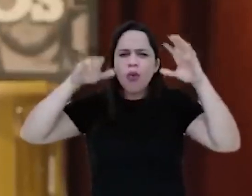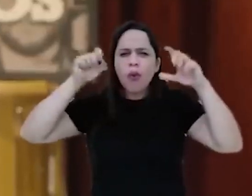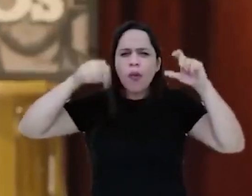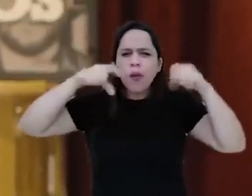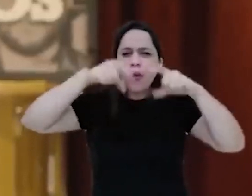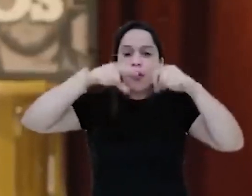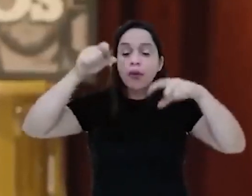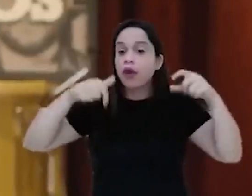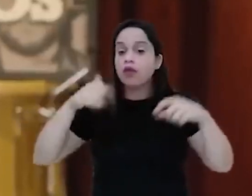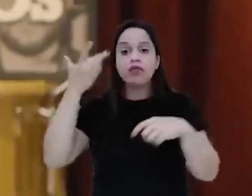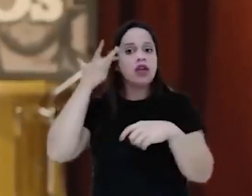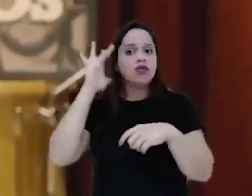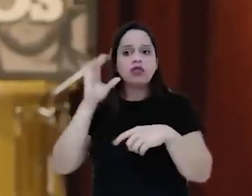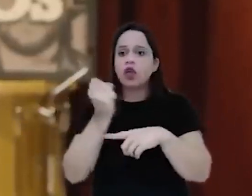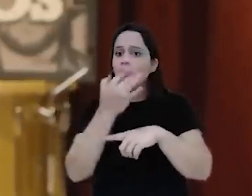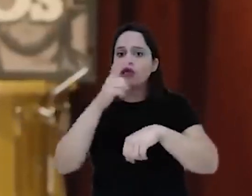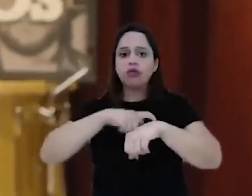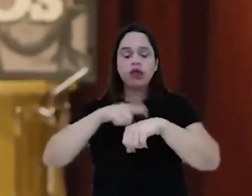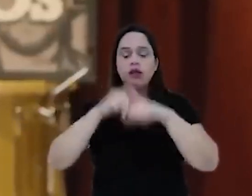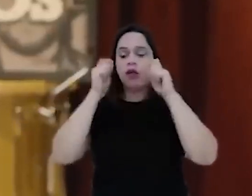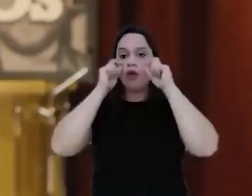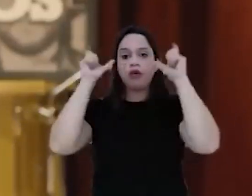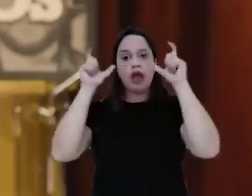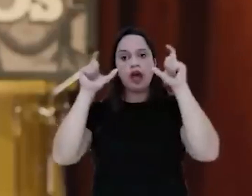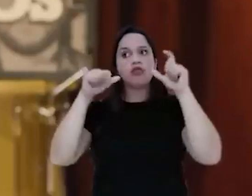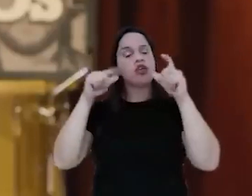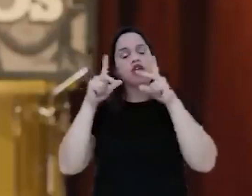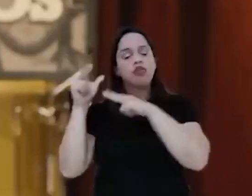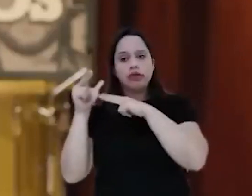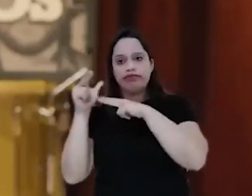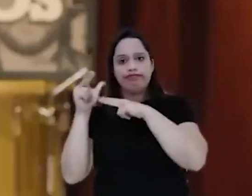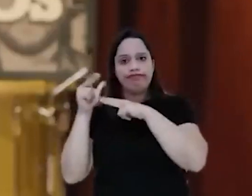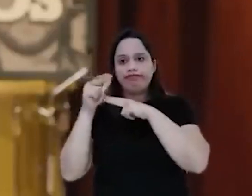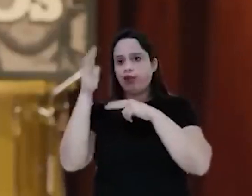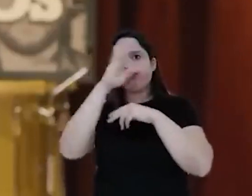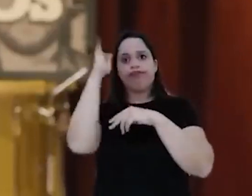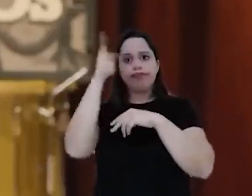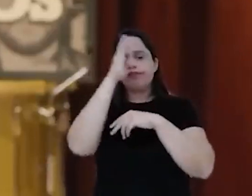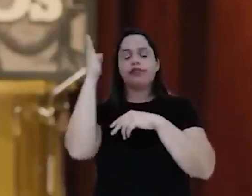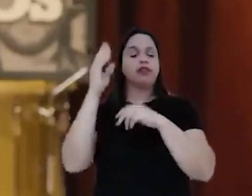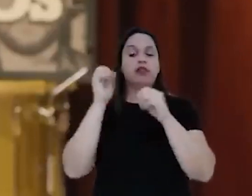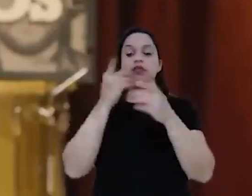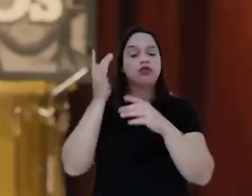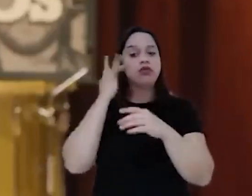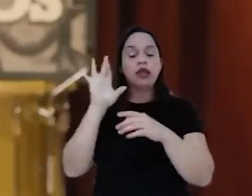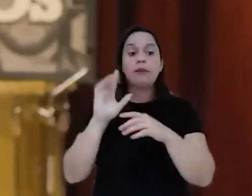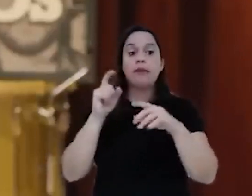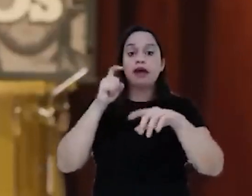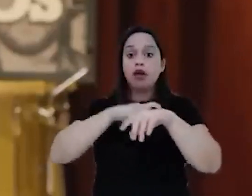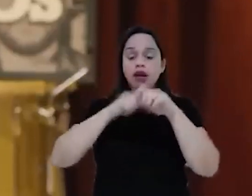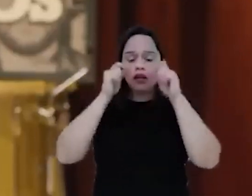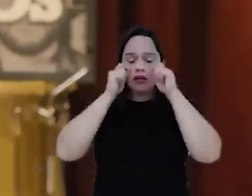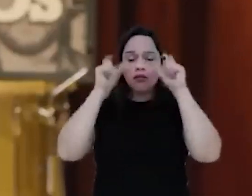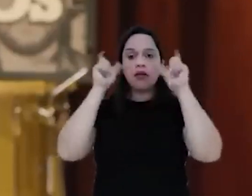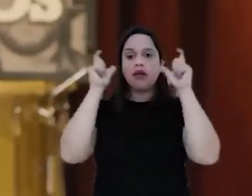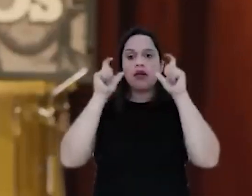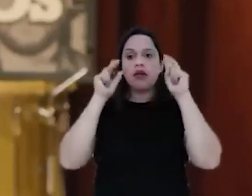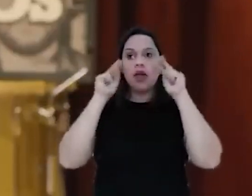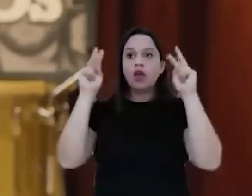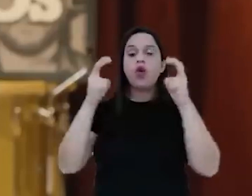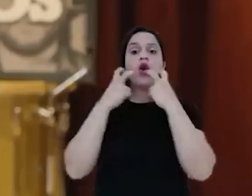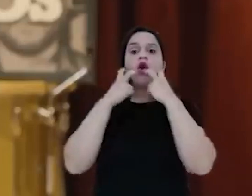faquinha Então eu não sei quanto tempo eu fico acordado quanto tempo ficou desacordado né mas o momento que eu abri meus olhos